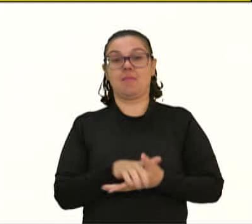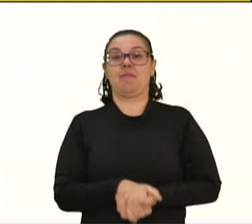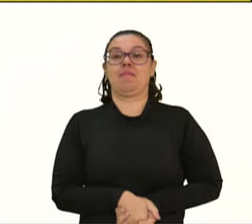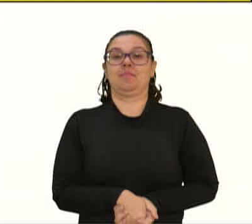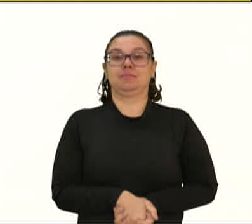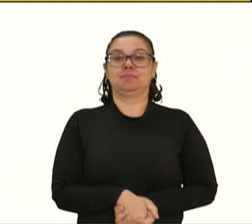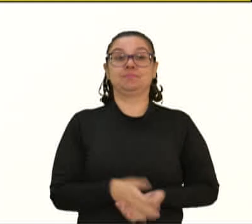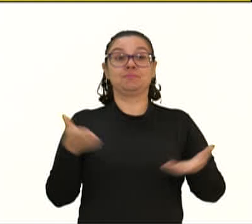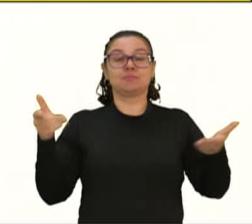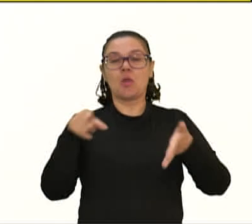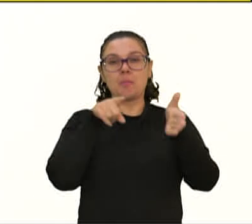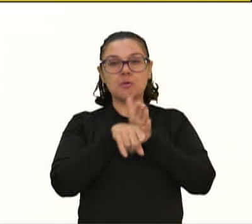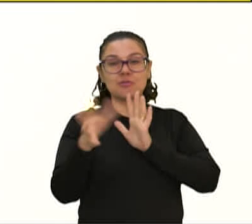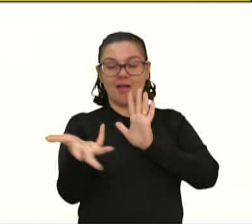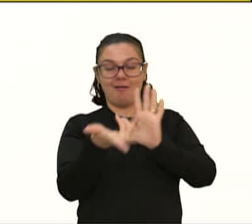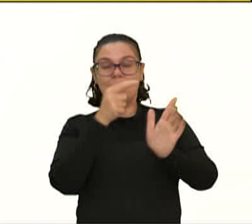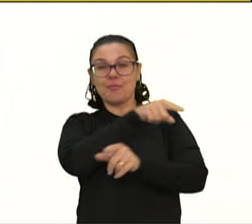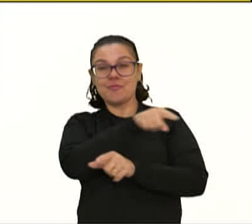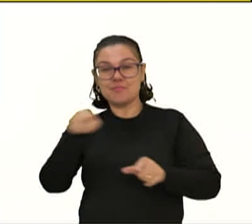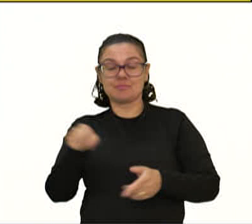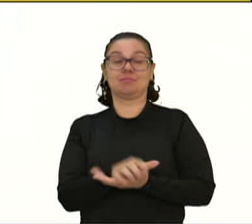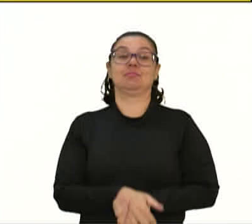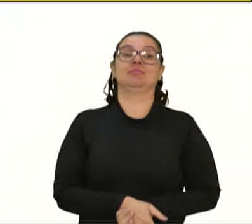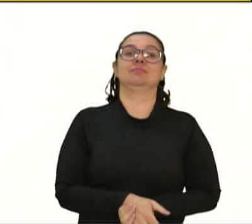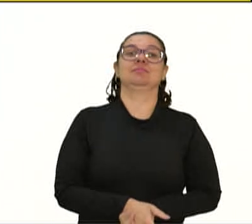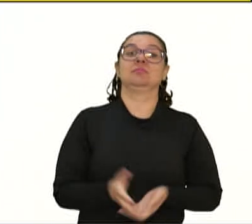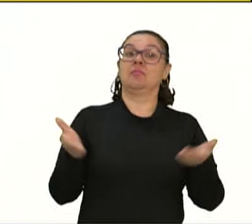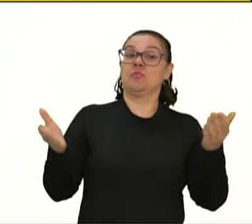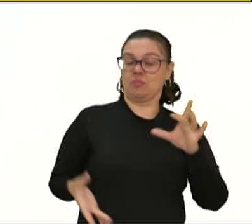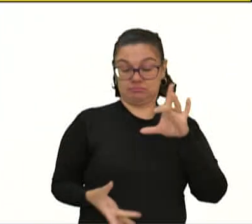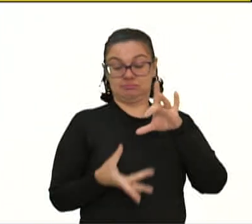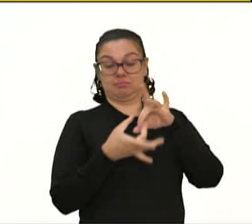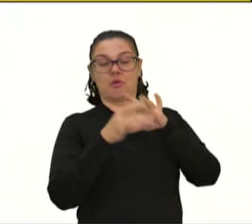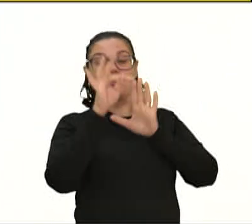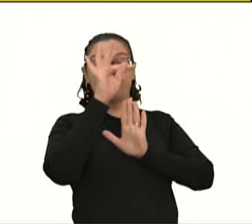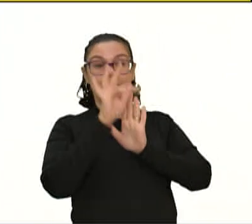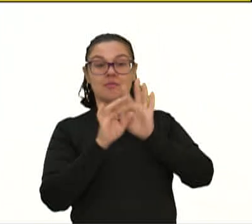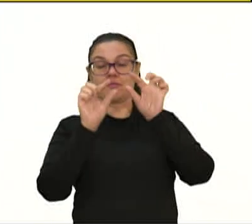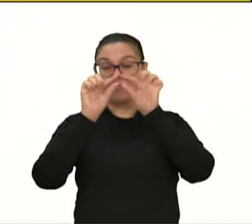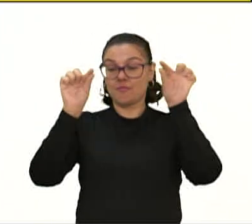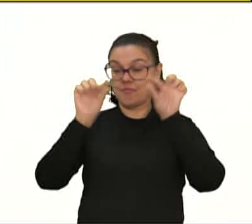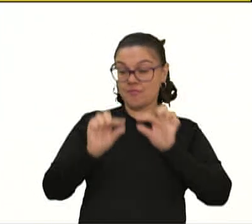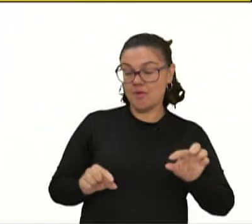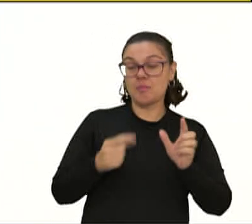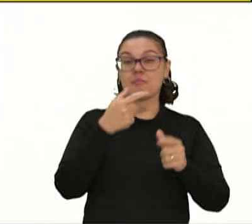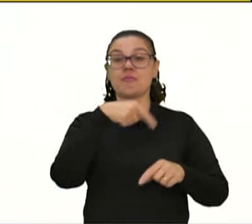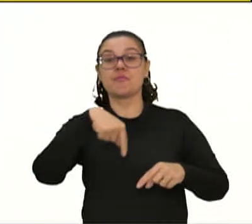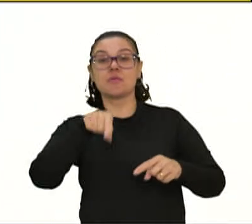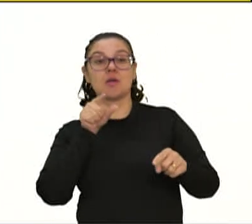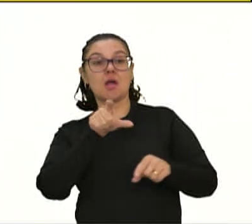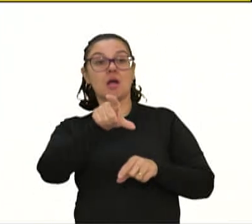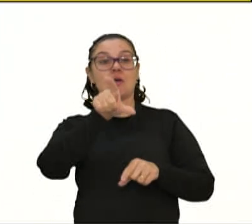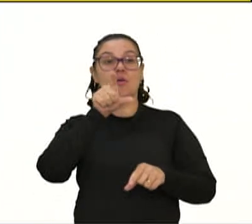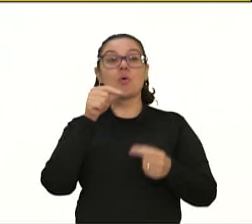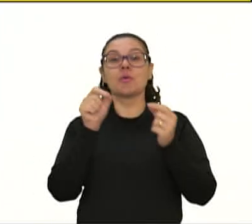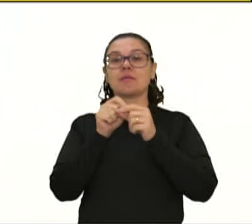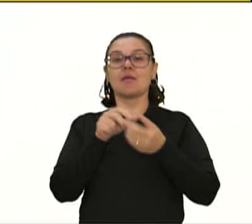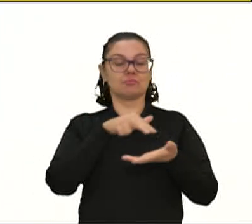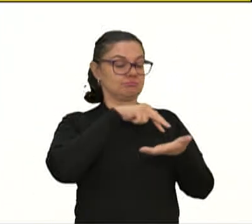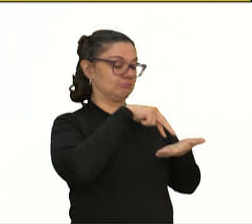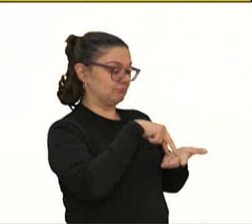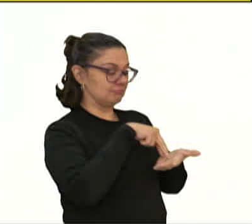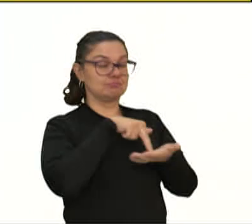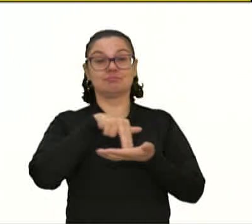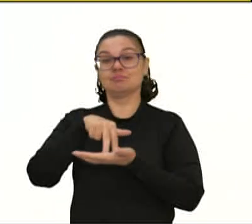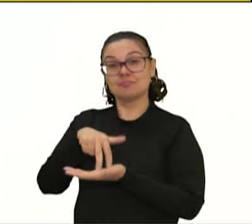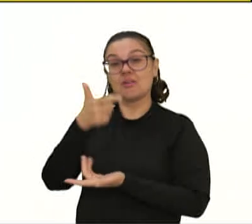Um quiz para vocês agora, gente. Jogo rápido, último. Considere os versos e destaque e assinale a opção que descreve uma anáfora, uma